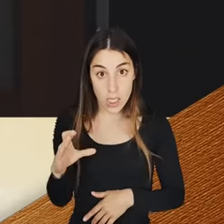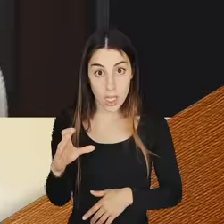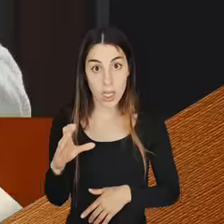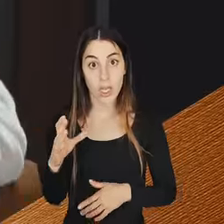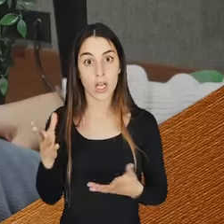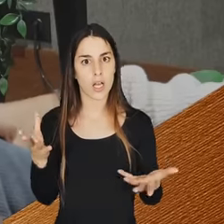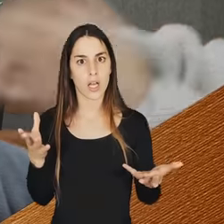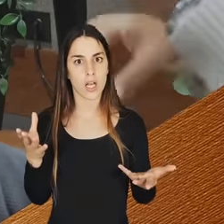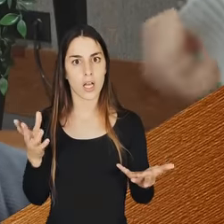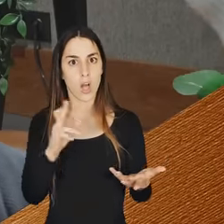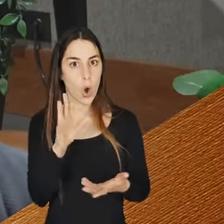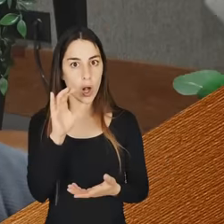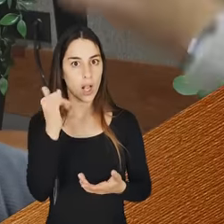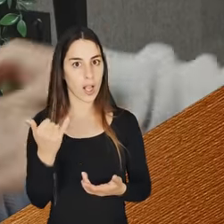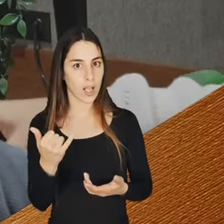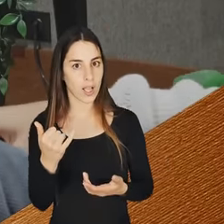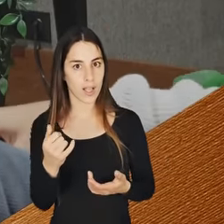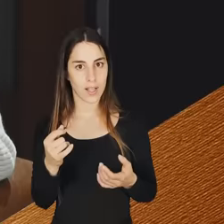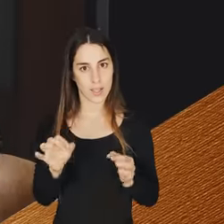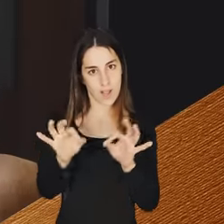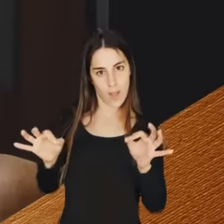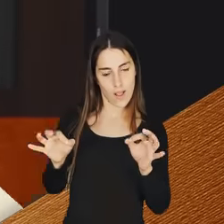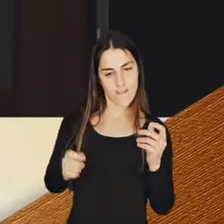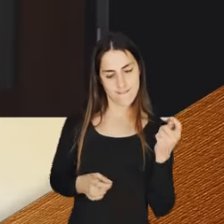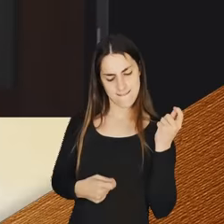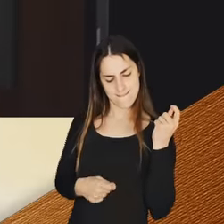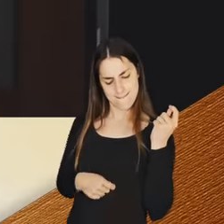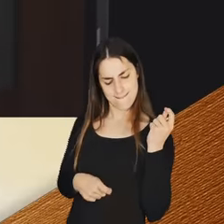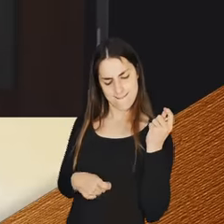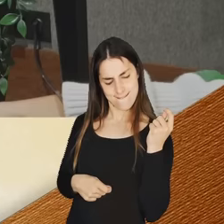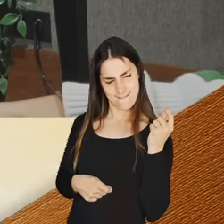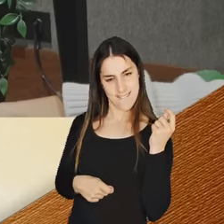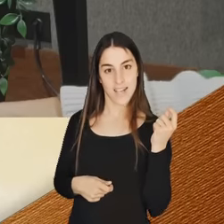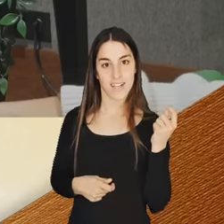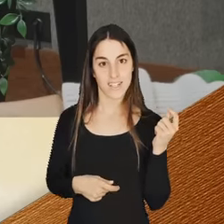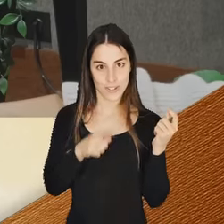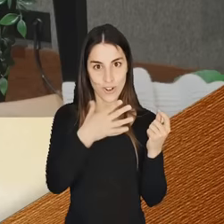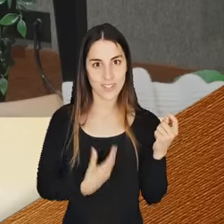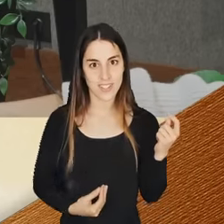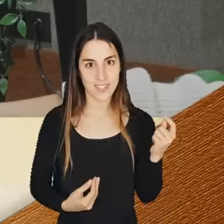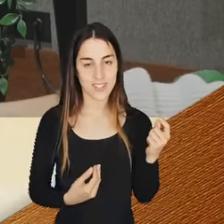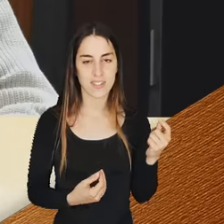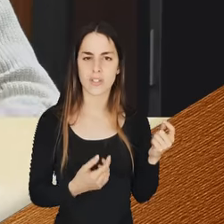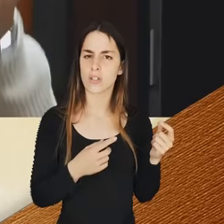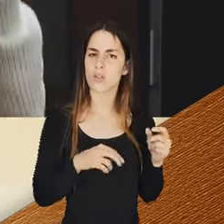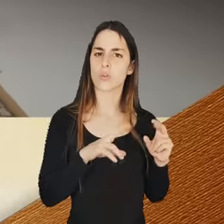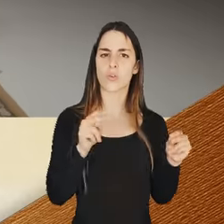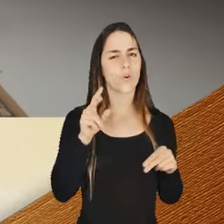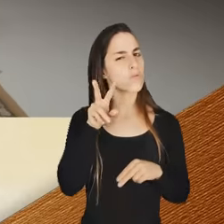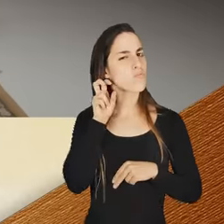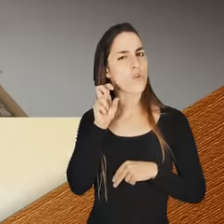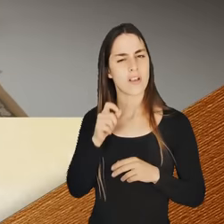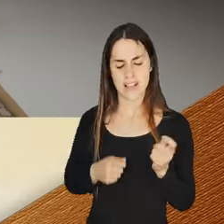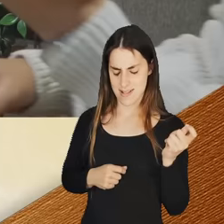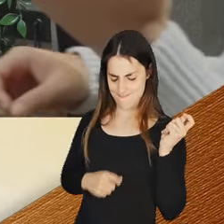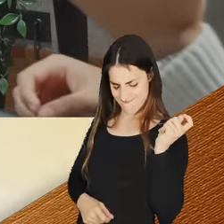não. É... Pão não, não. Pão não, não, não, não, não. Jazz rock? Nunca ouvi. Pão não, não, não, não, não,